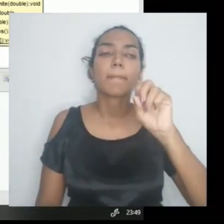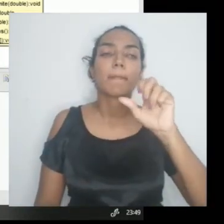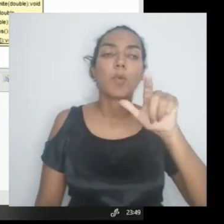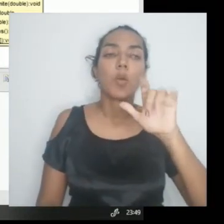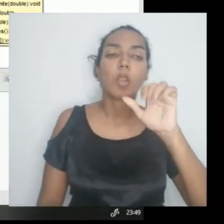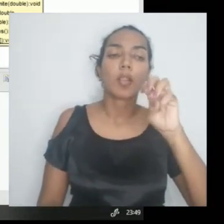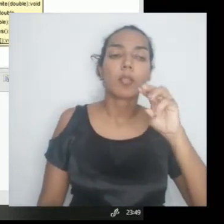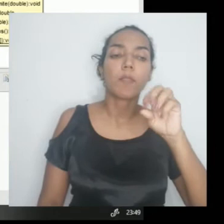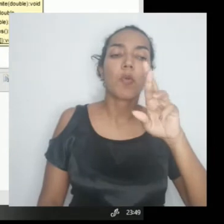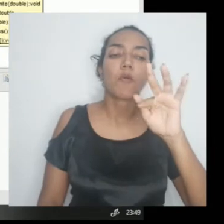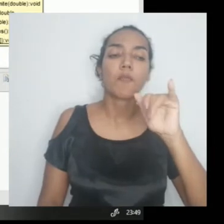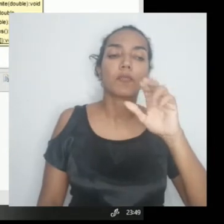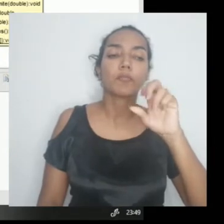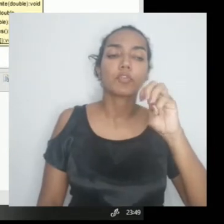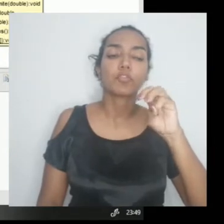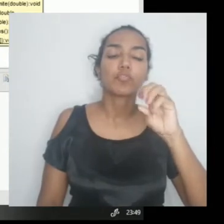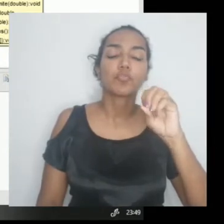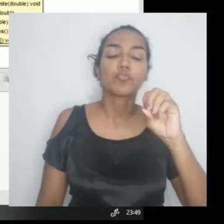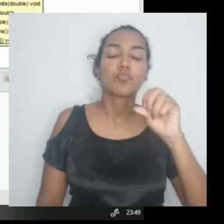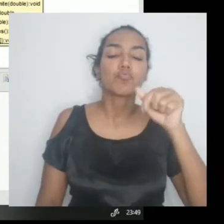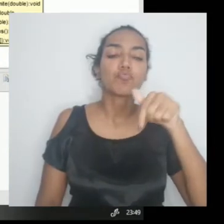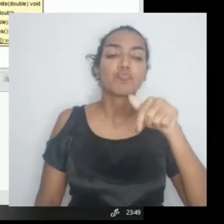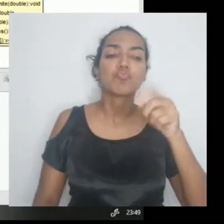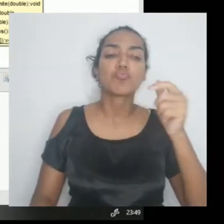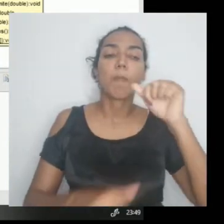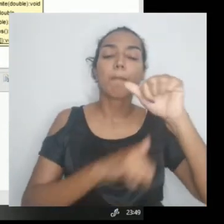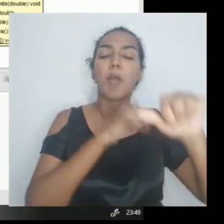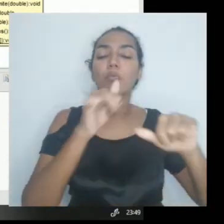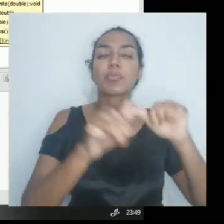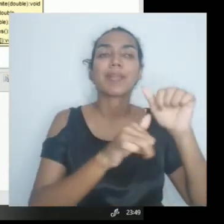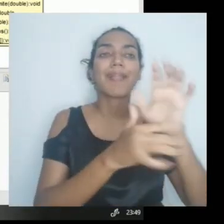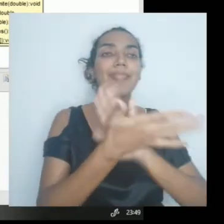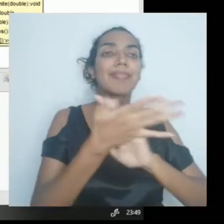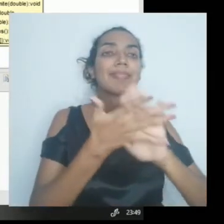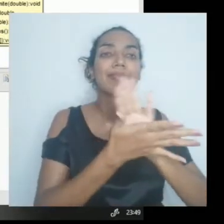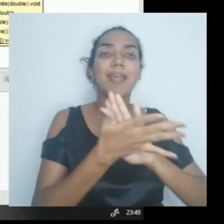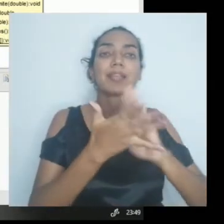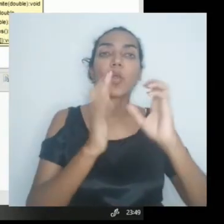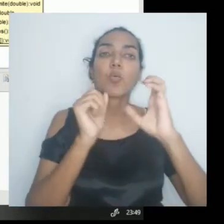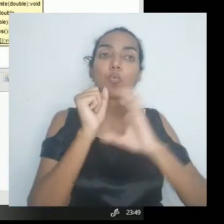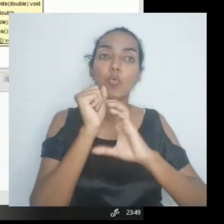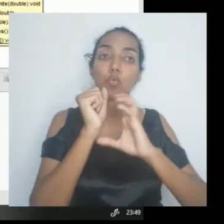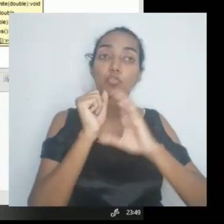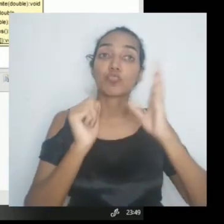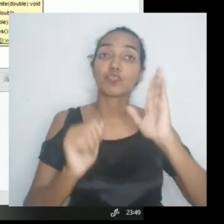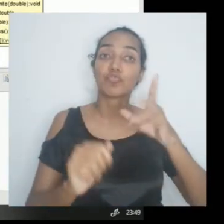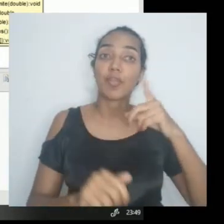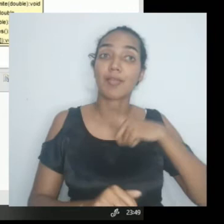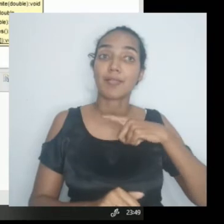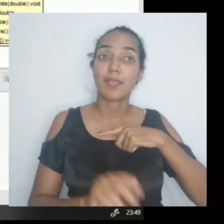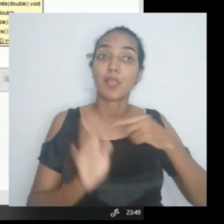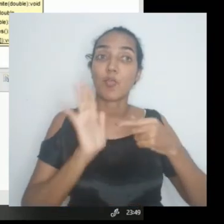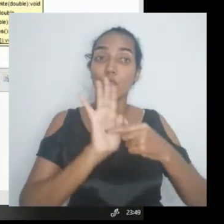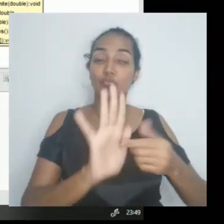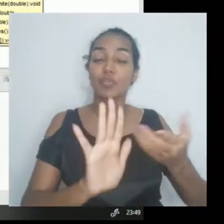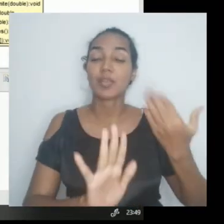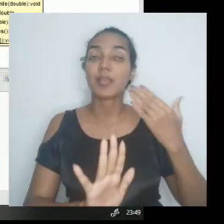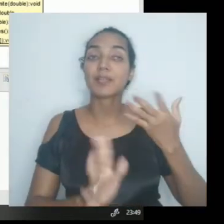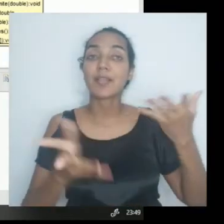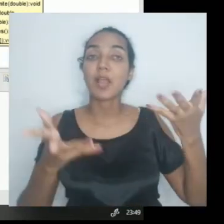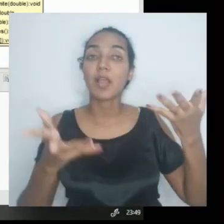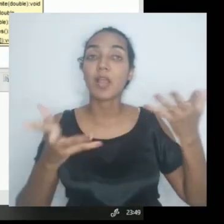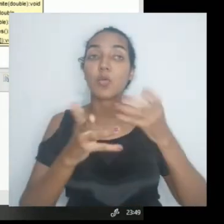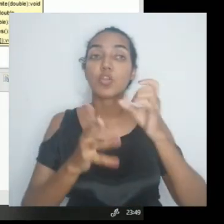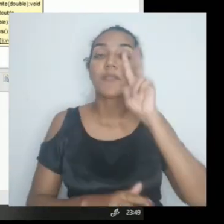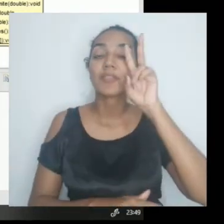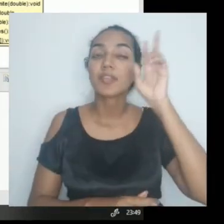vídeo, inclusive. Eu só passei agora para a gente ver, para a gente fazer uma breve revisão. Como é que a gente define, então, uma classe conta especial? E